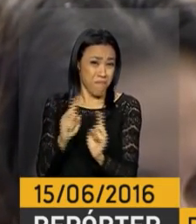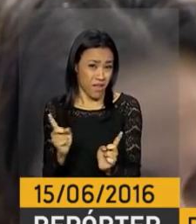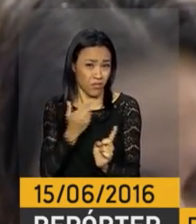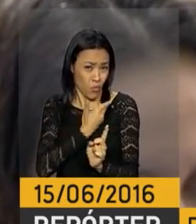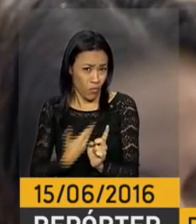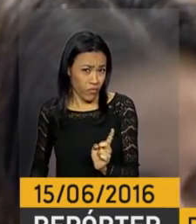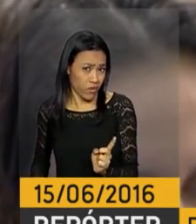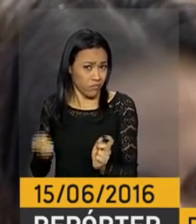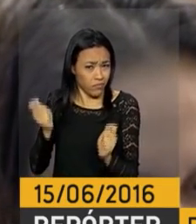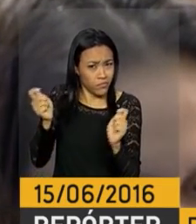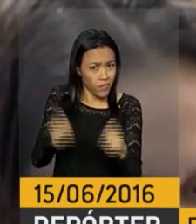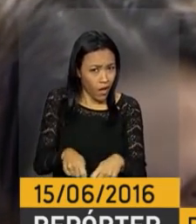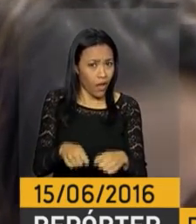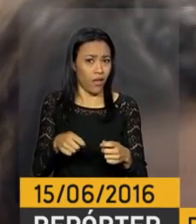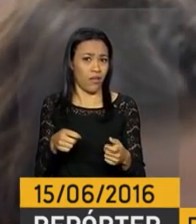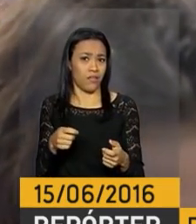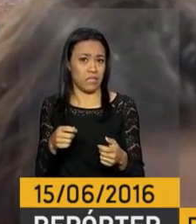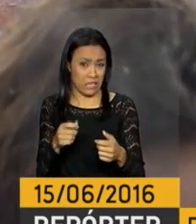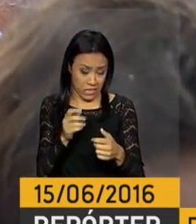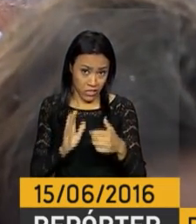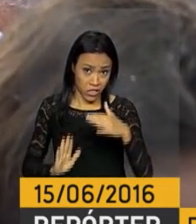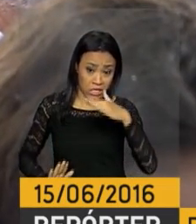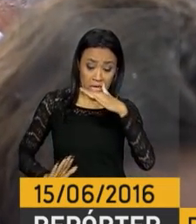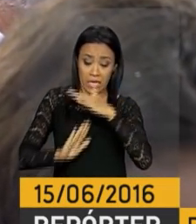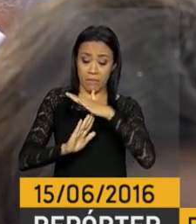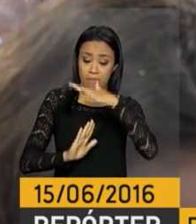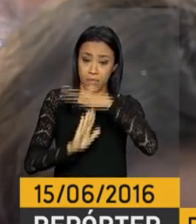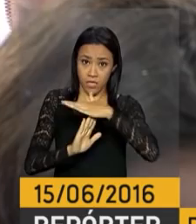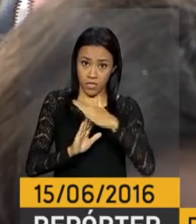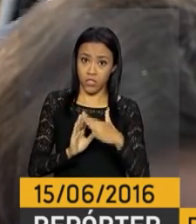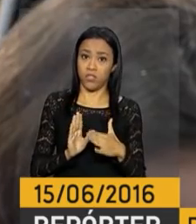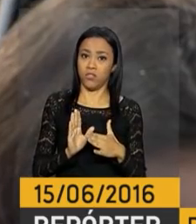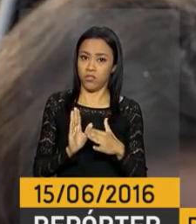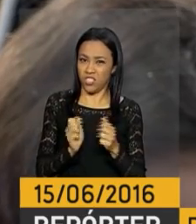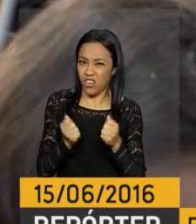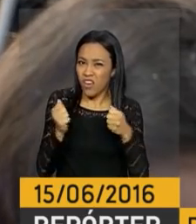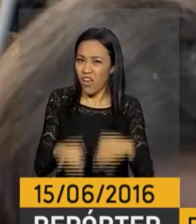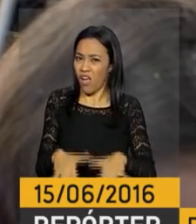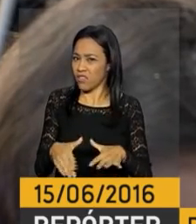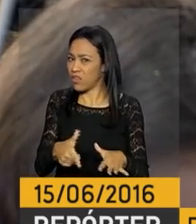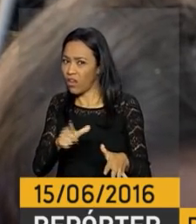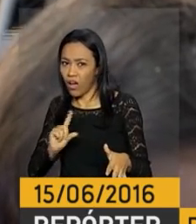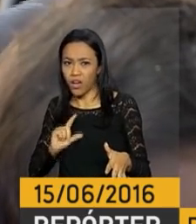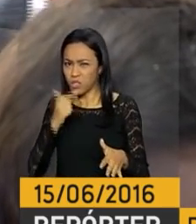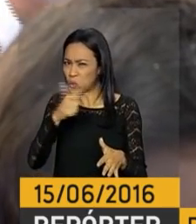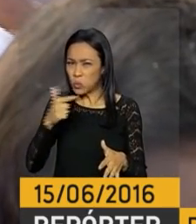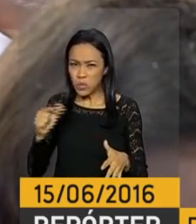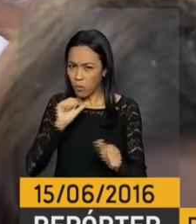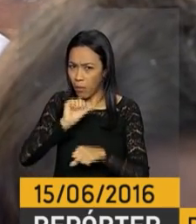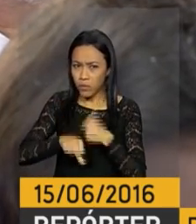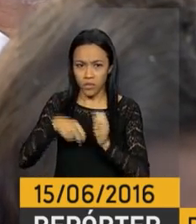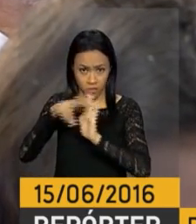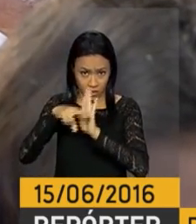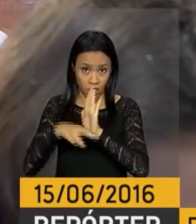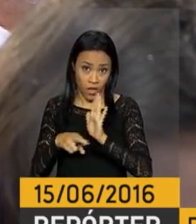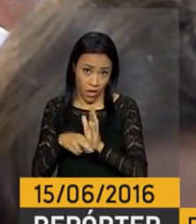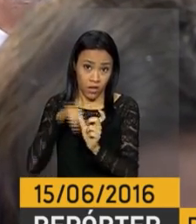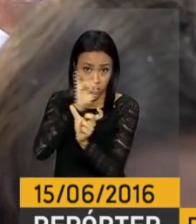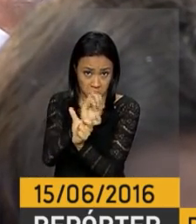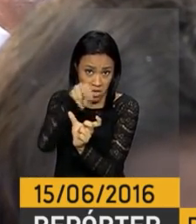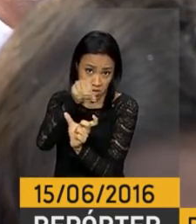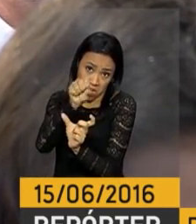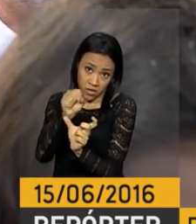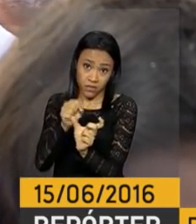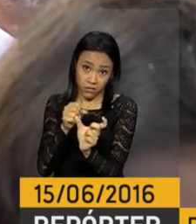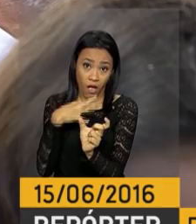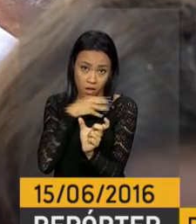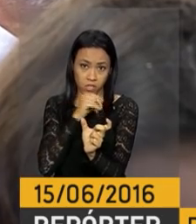eh chegar a a esse limite de gasto, a esse teto, sem ter uma reforma da previdência aprovada. Parece muito pouco provável. Não sei se